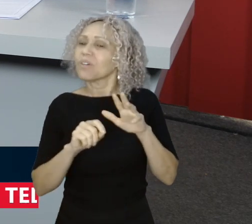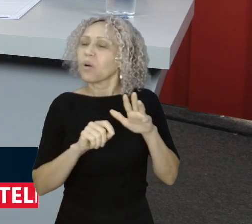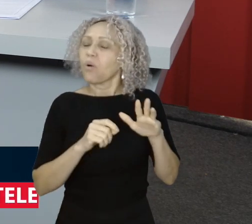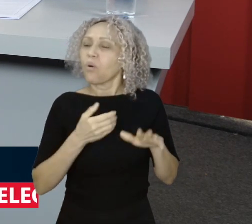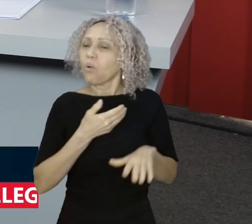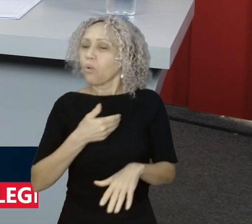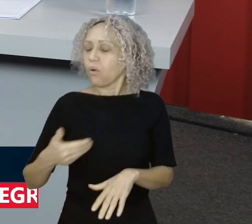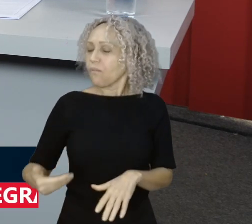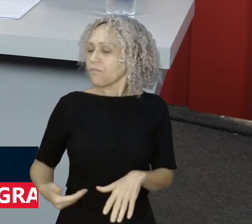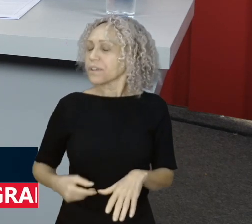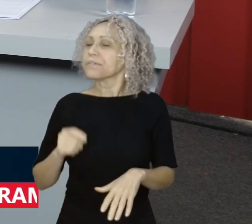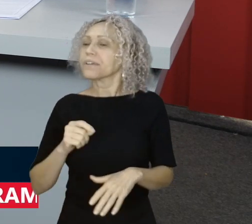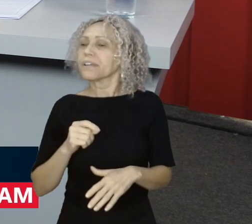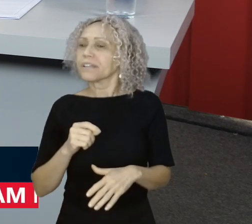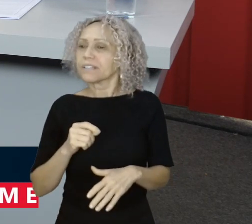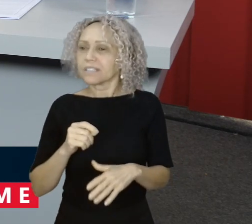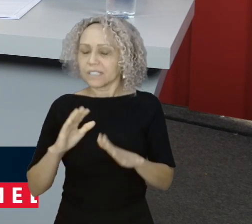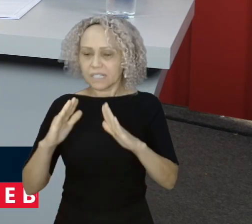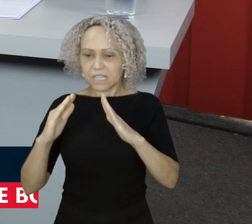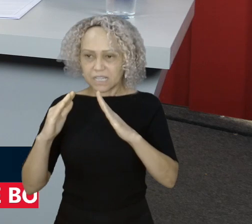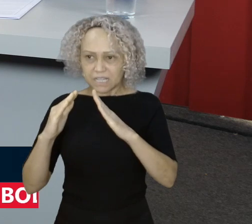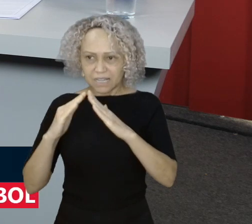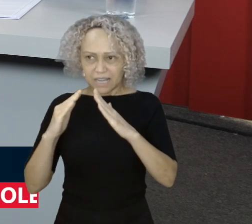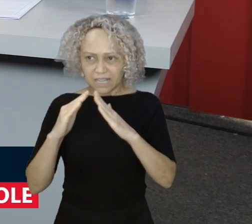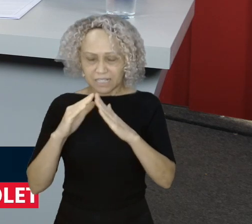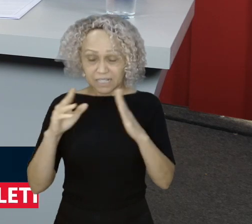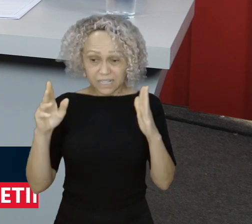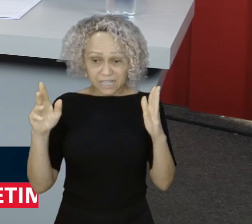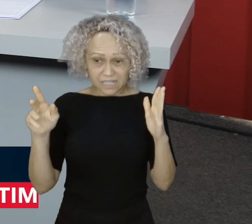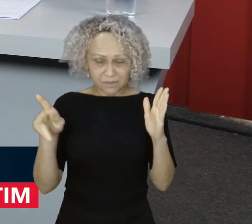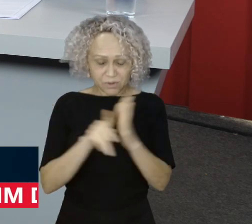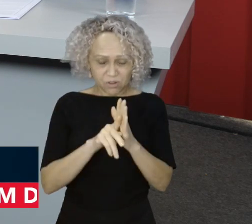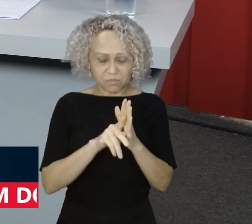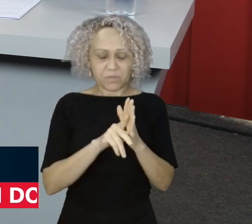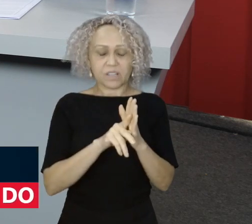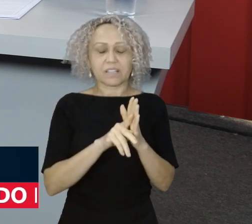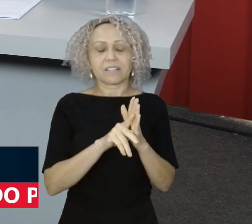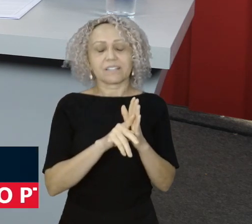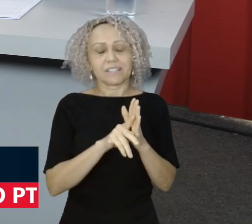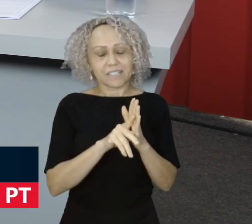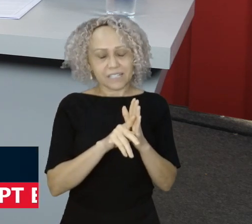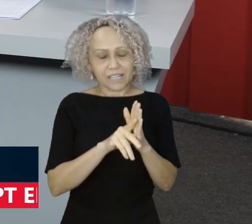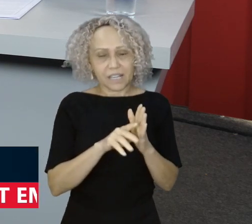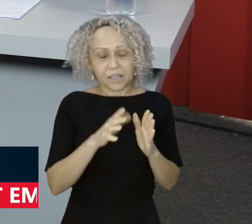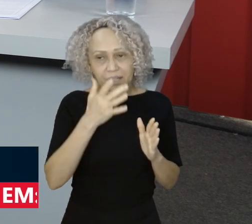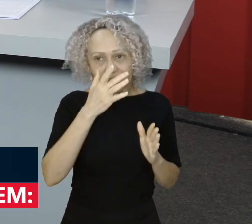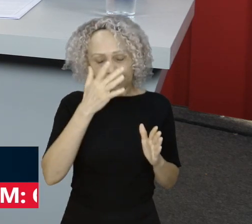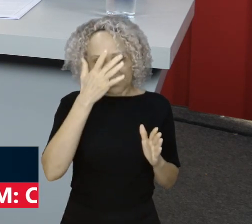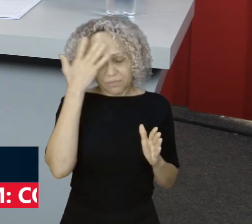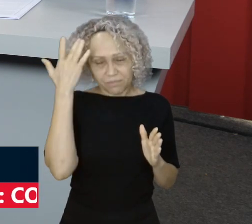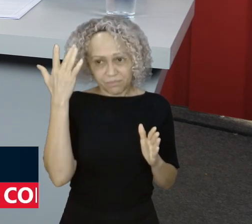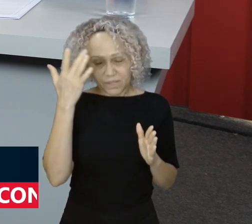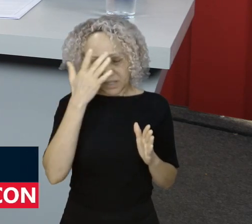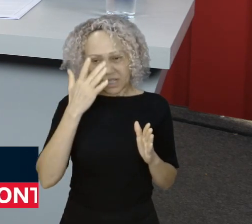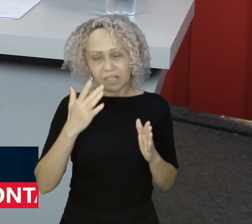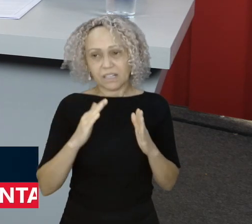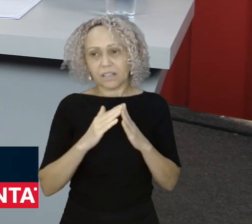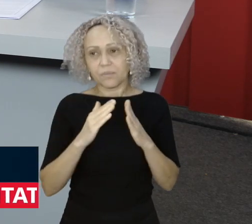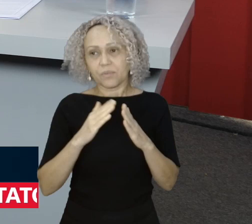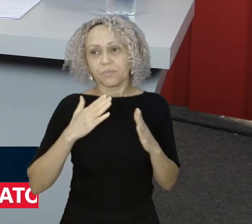das parcelas, né, das casas para os beneficiários do Bolsa Família e também do benefício de prestação